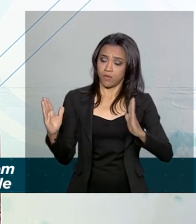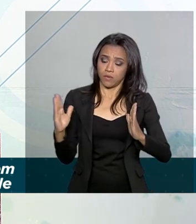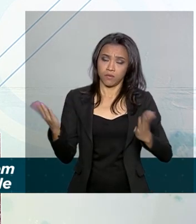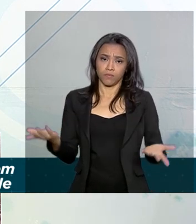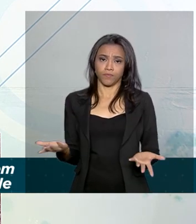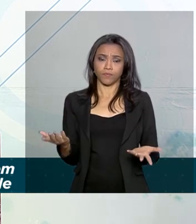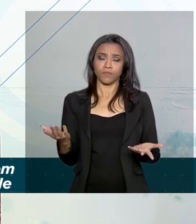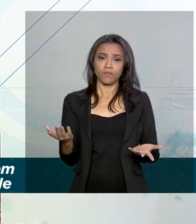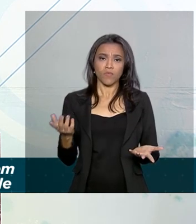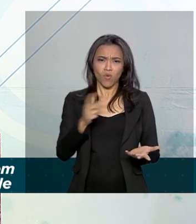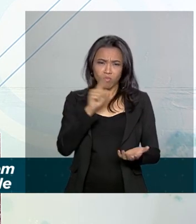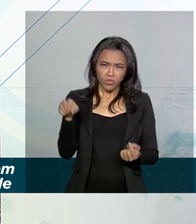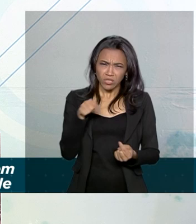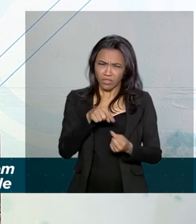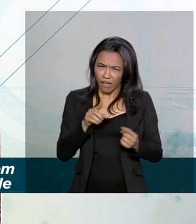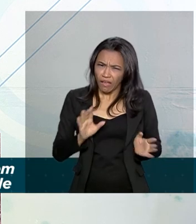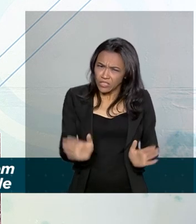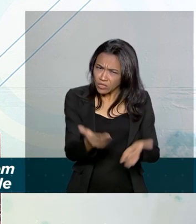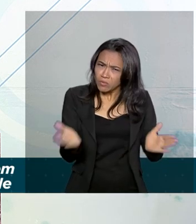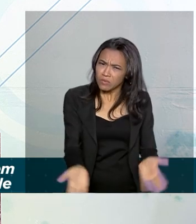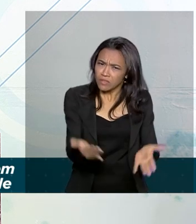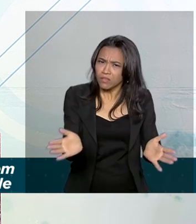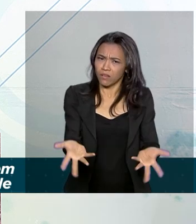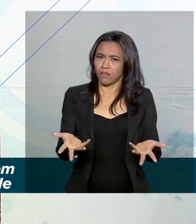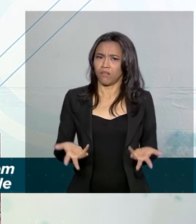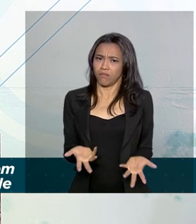A intenção é estimular cada vez mais?